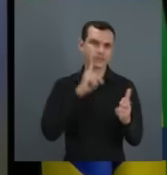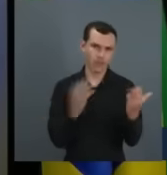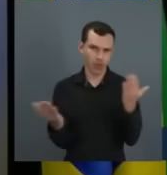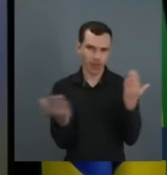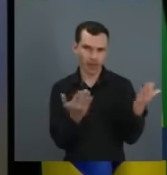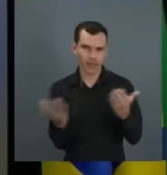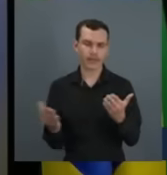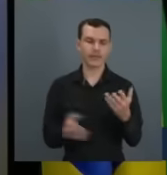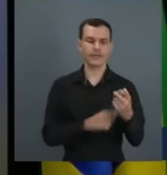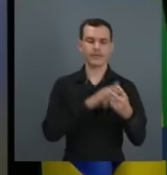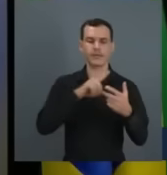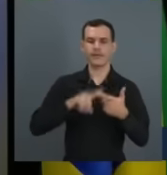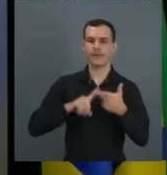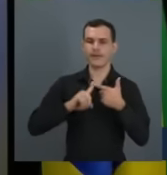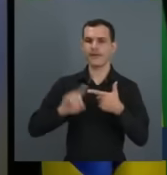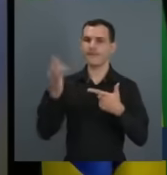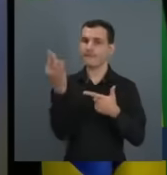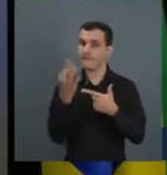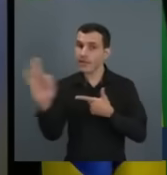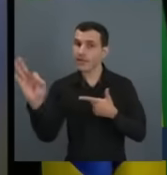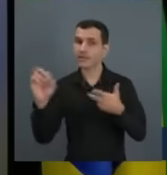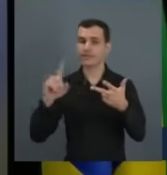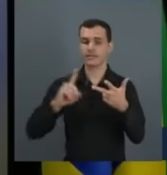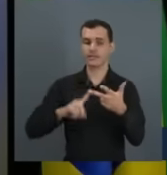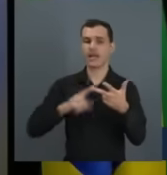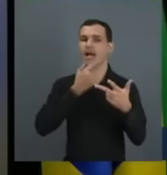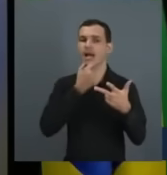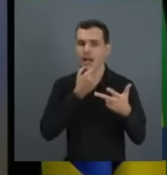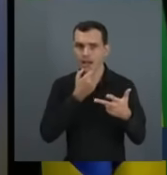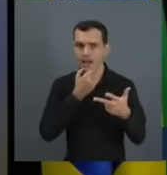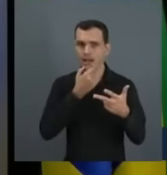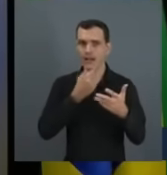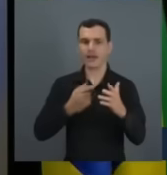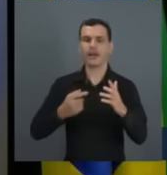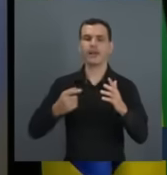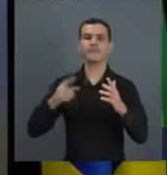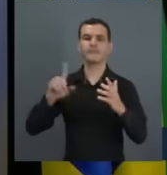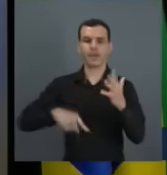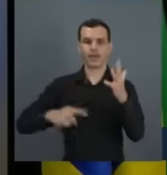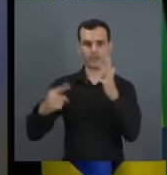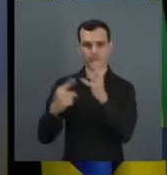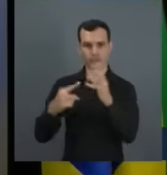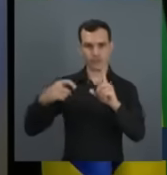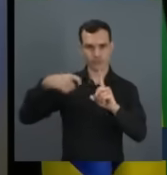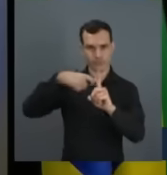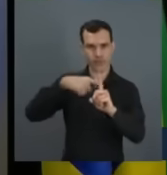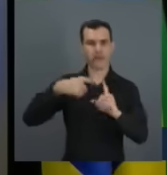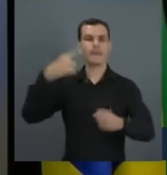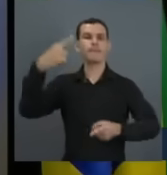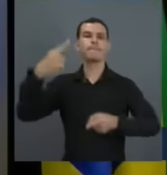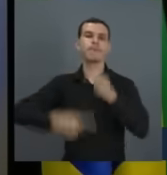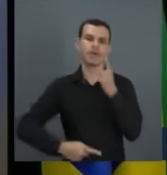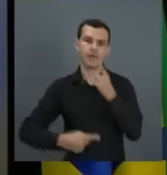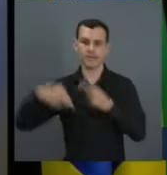França e Reino Unido, proíbem, repito, proíbem o nepotismo.